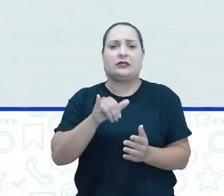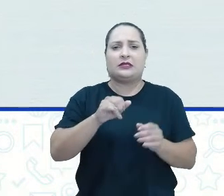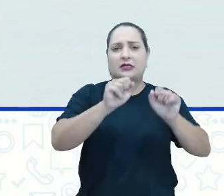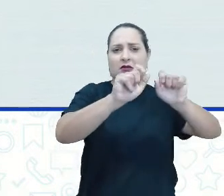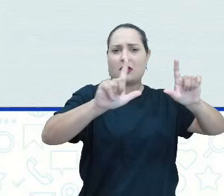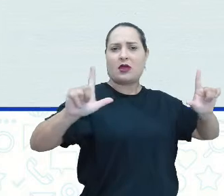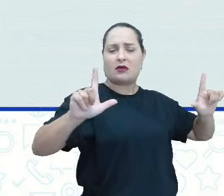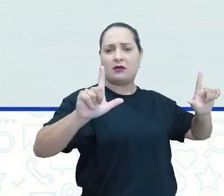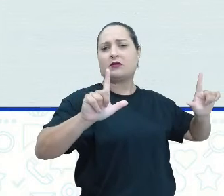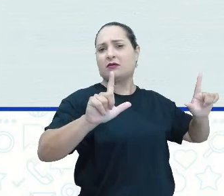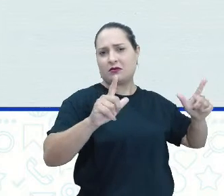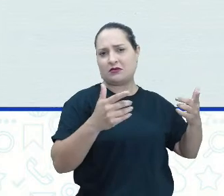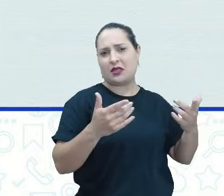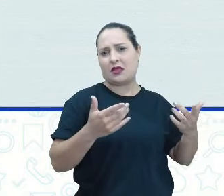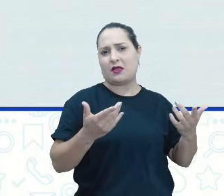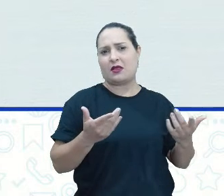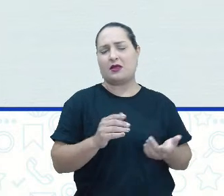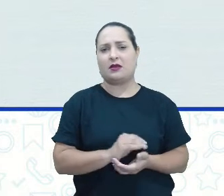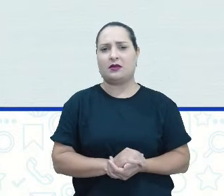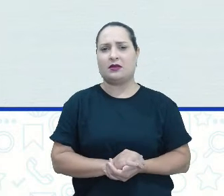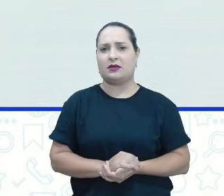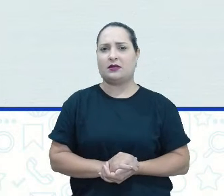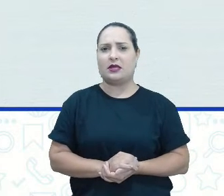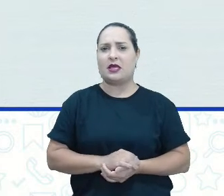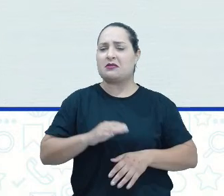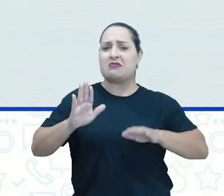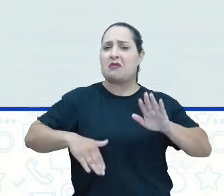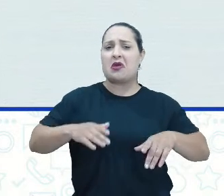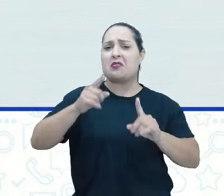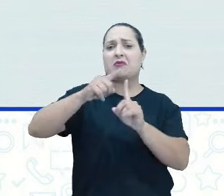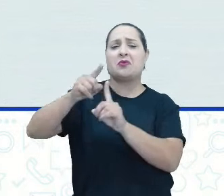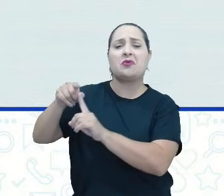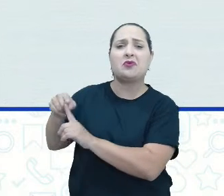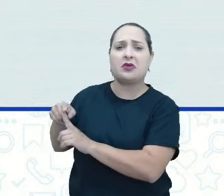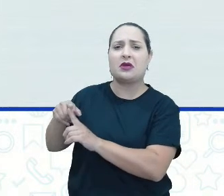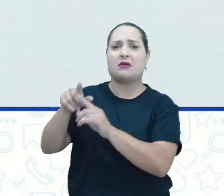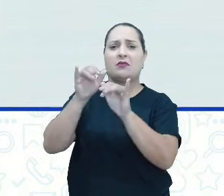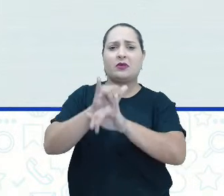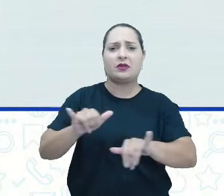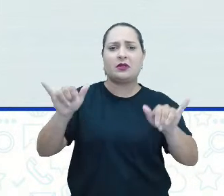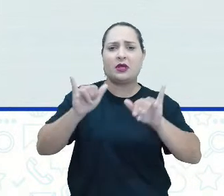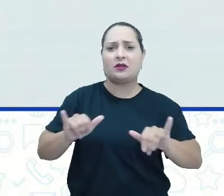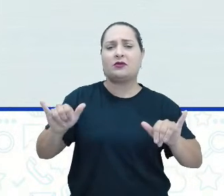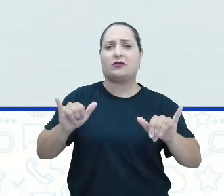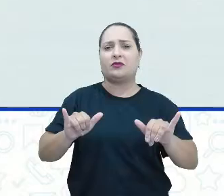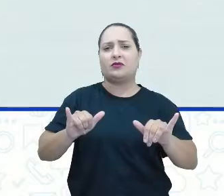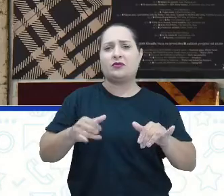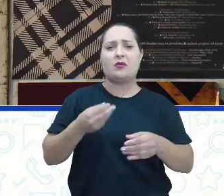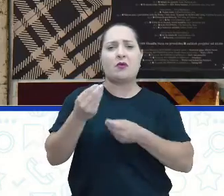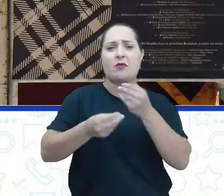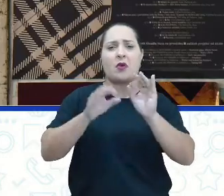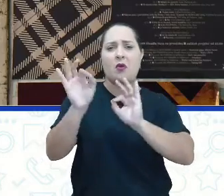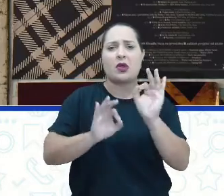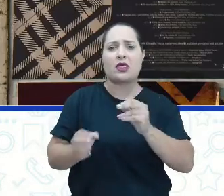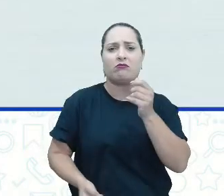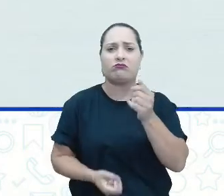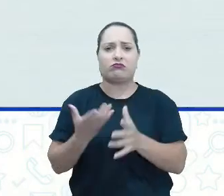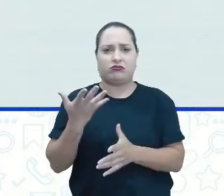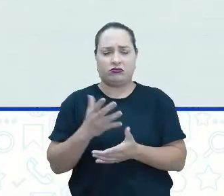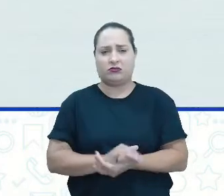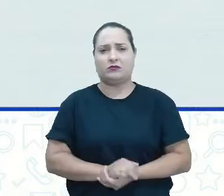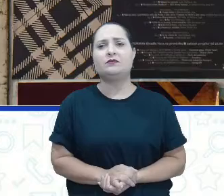folheto, a materialização desse anúncio vai influenciar também na construção do anúncio,